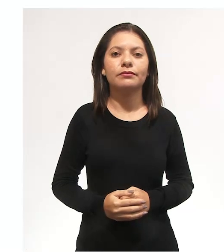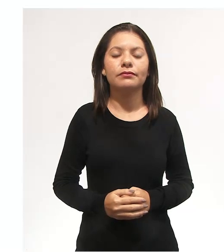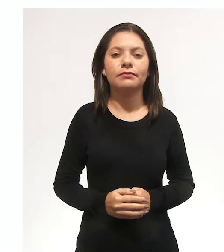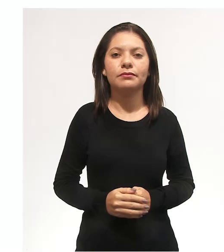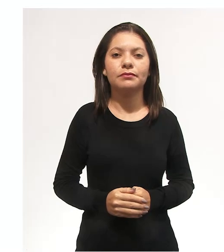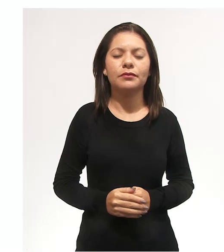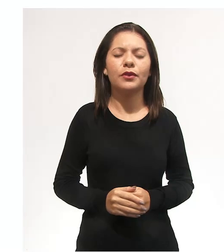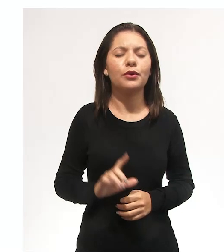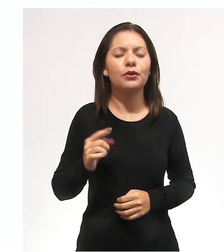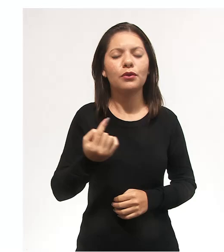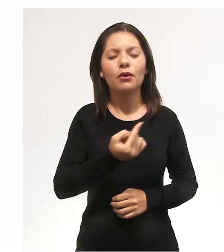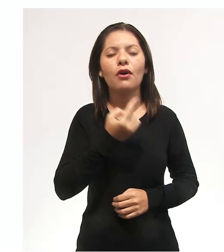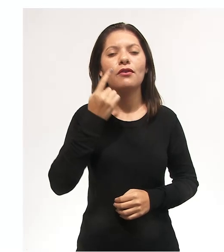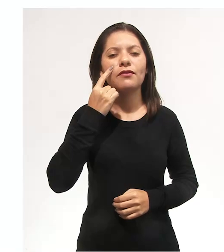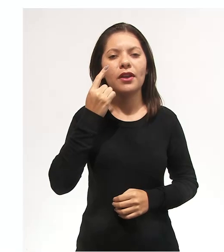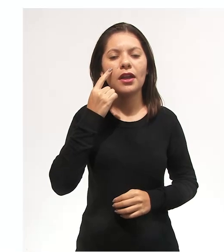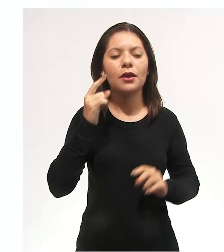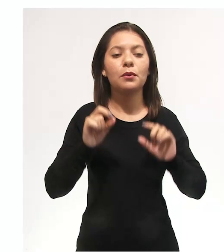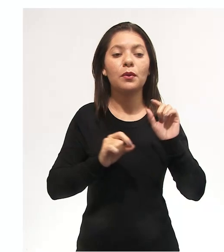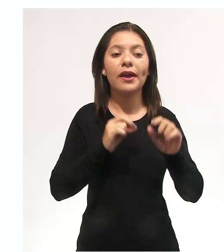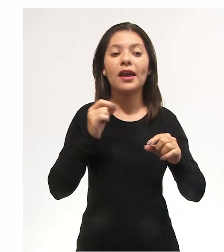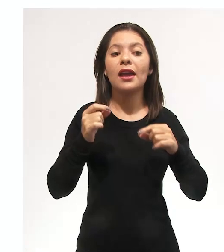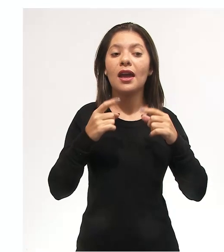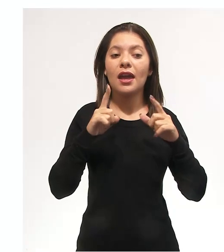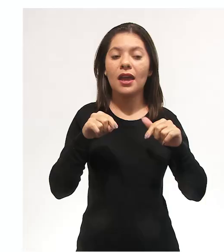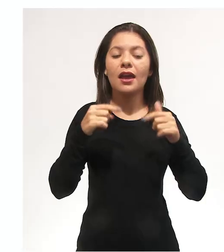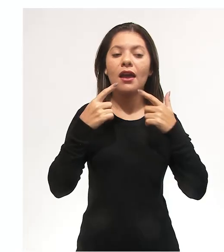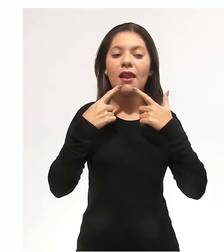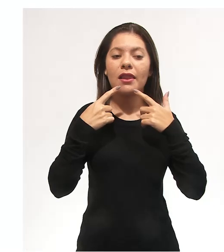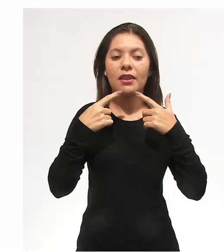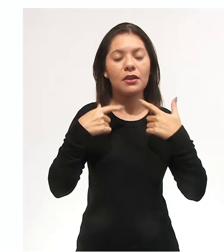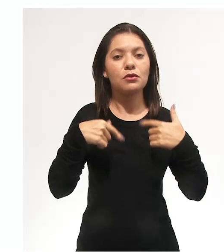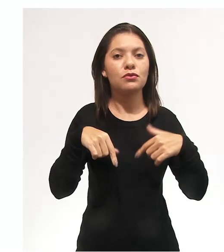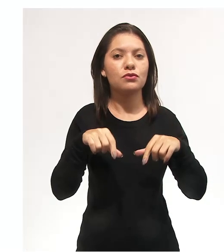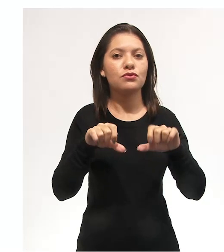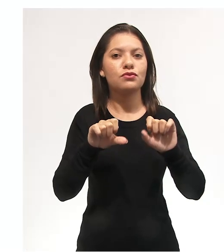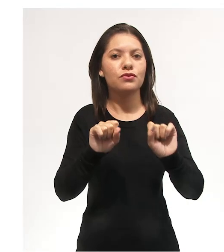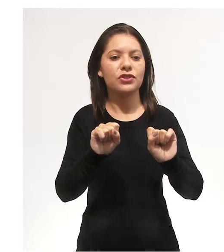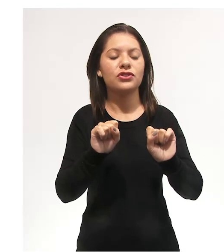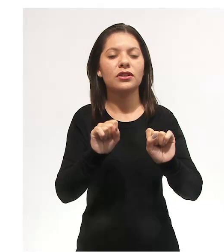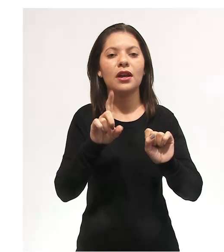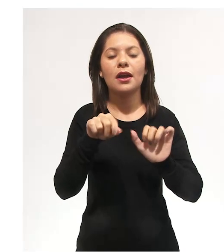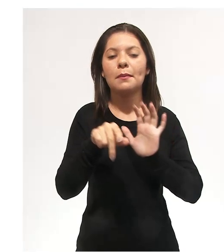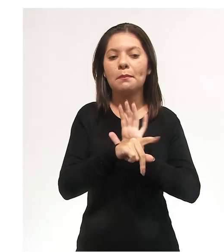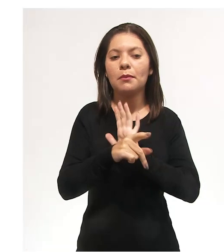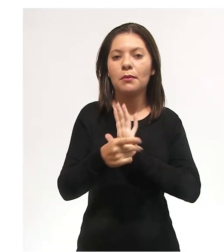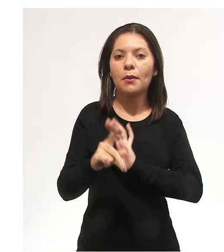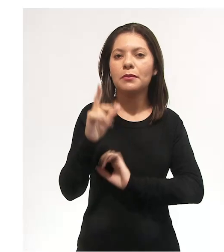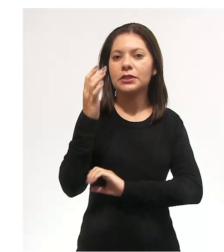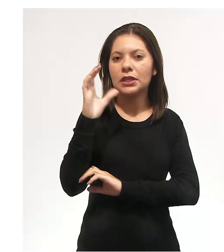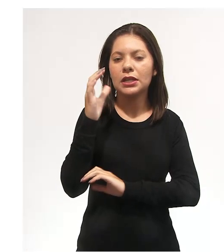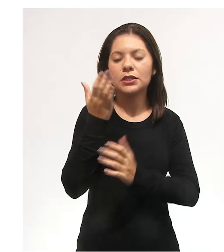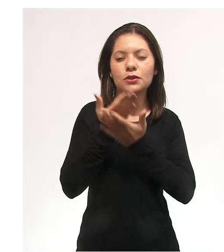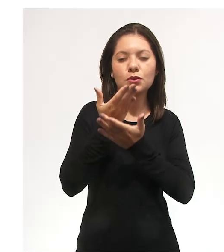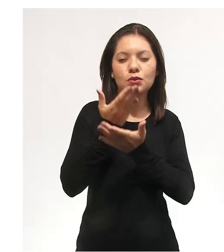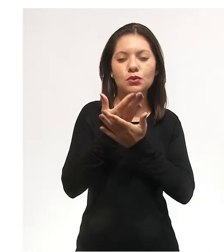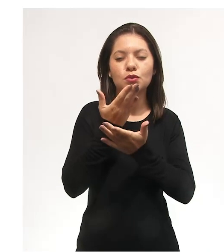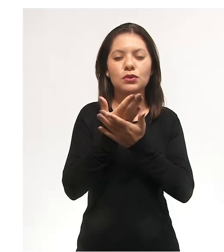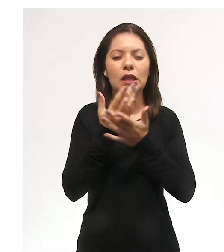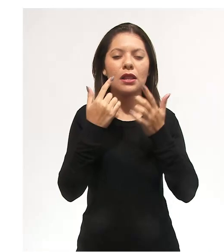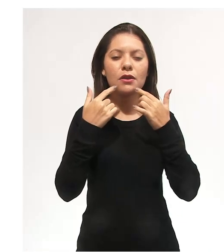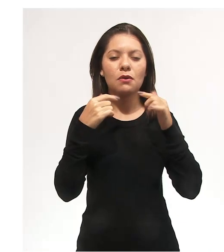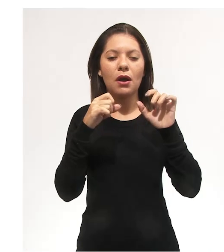Nós vamos ver um pouquinho sobre a linguística, que é a ciência que estuda a linguagem humana e